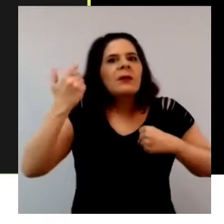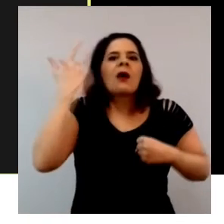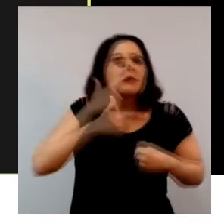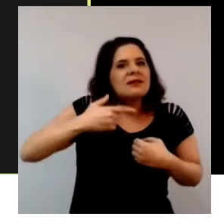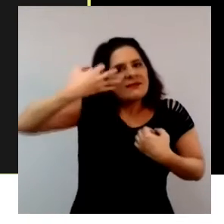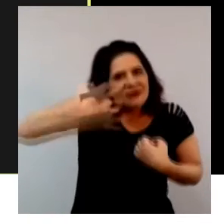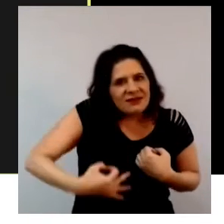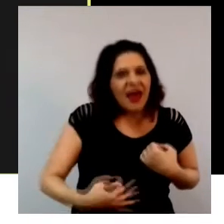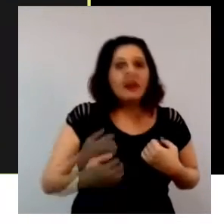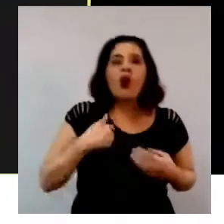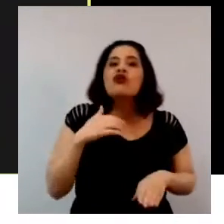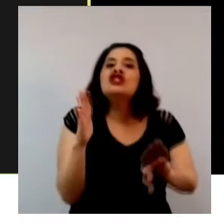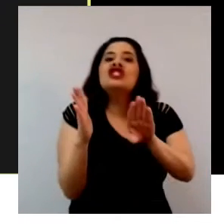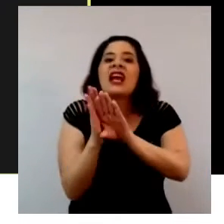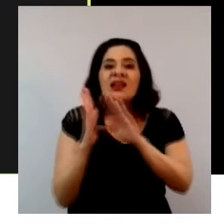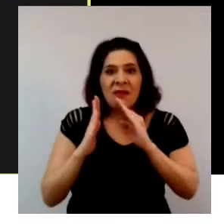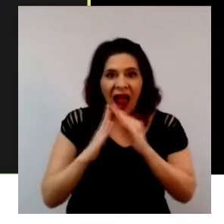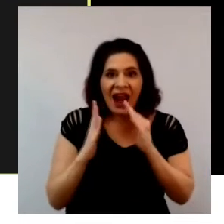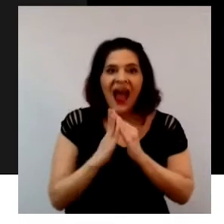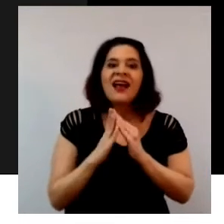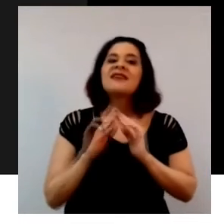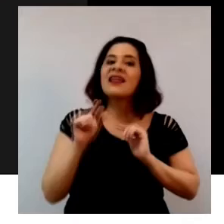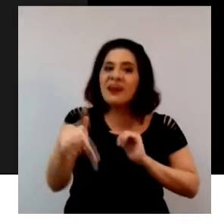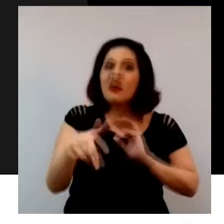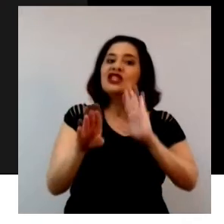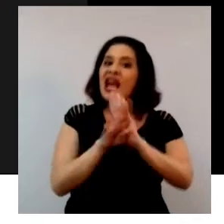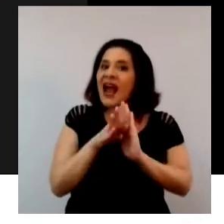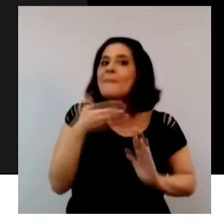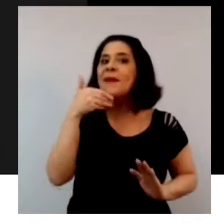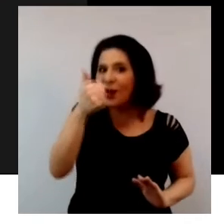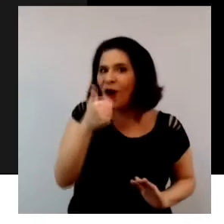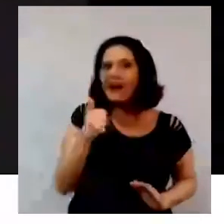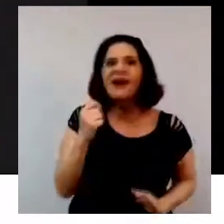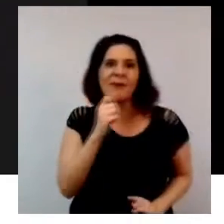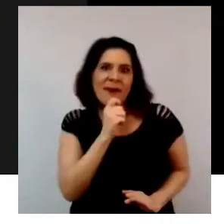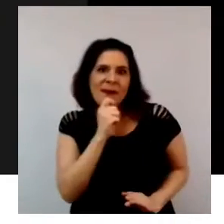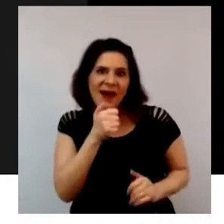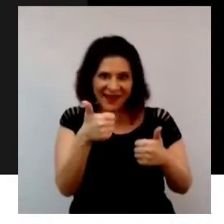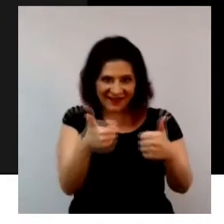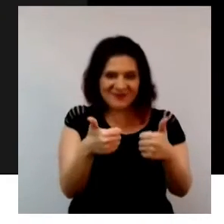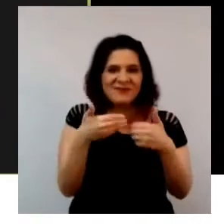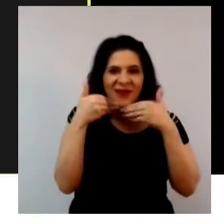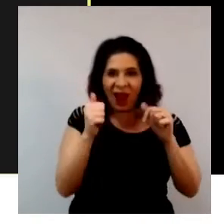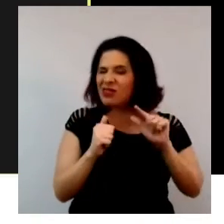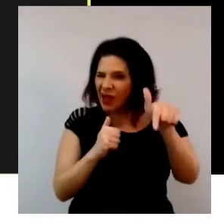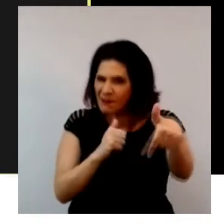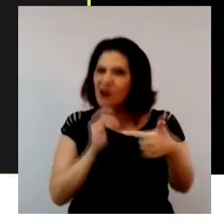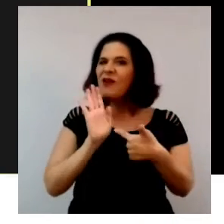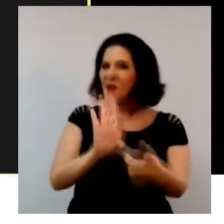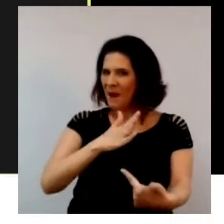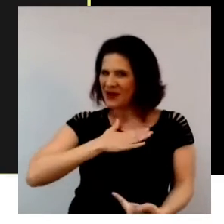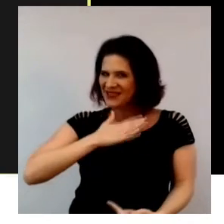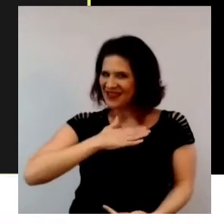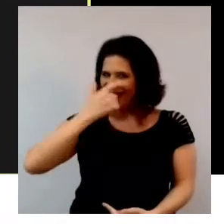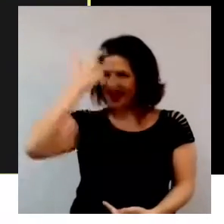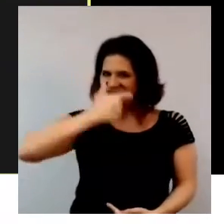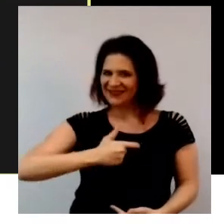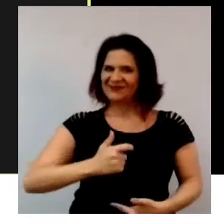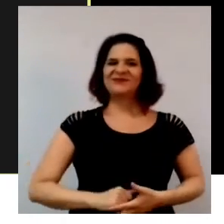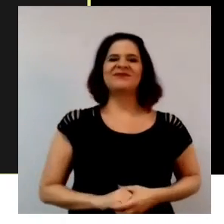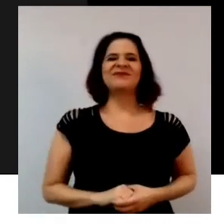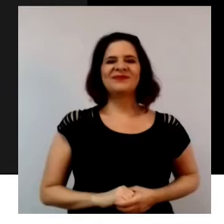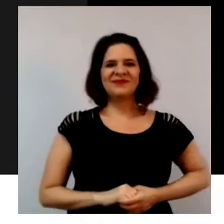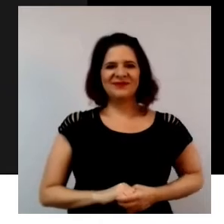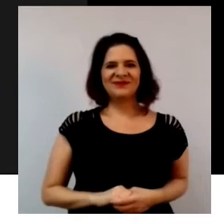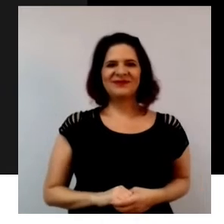aí o áudio vai ficar melhor, vai ficar tudo melhor, tá? Tá certo. Então, mas eu me apresento melhor já. Um minutinho. Falou.